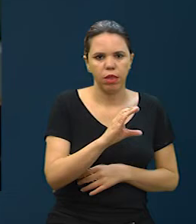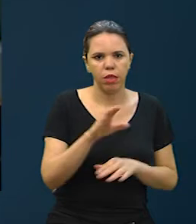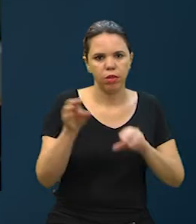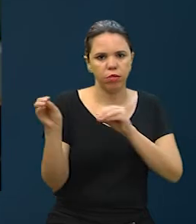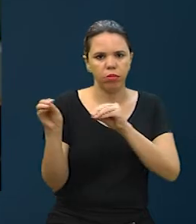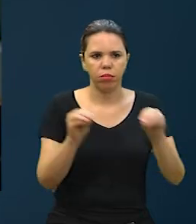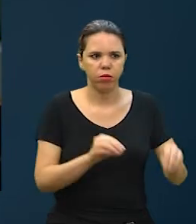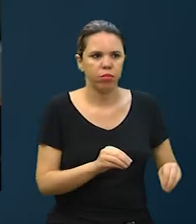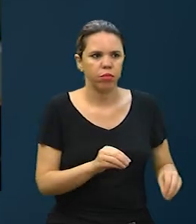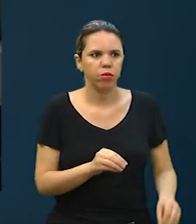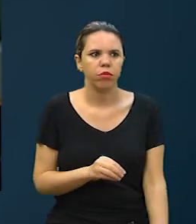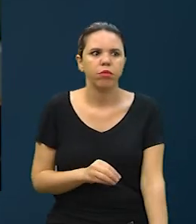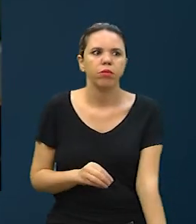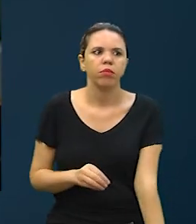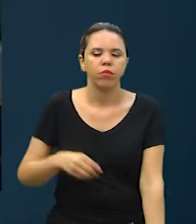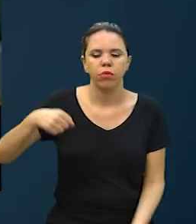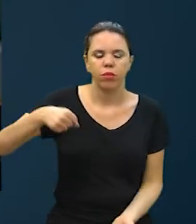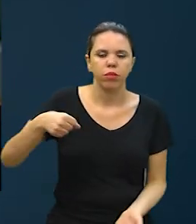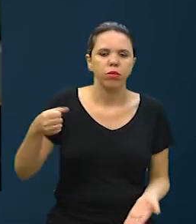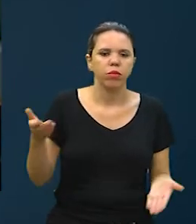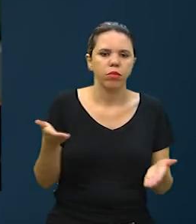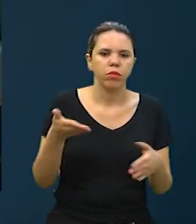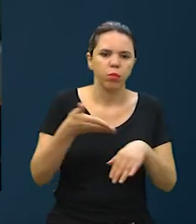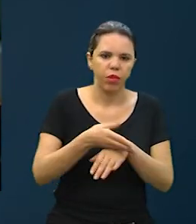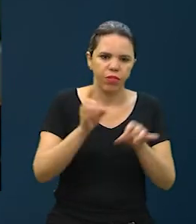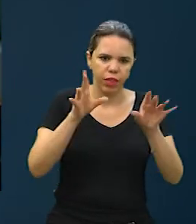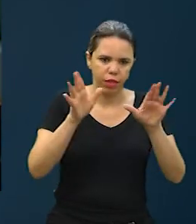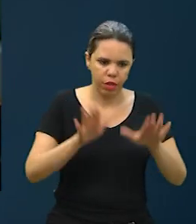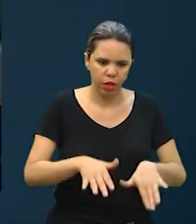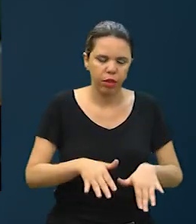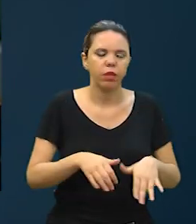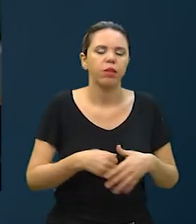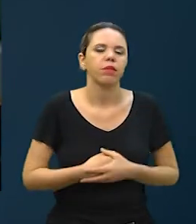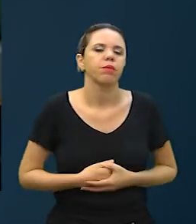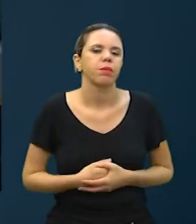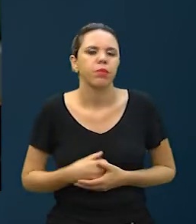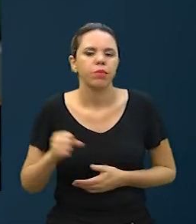realmente veio, como diz o gaúcho, a gente veio de mala e cuia para Santa Catarina.